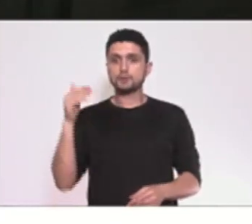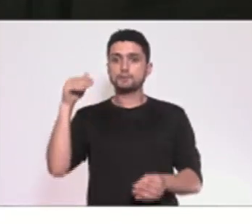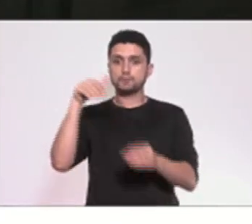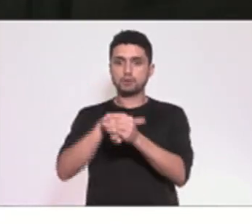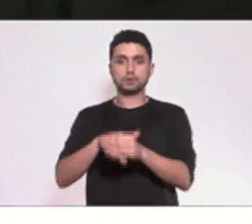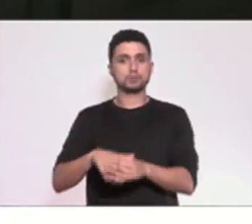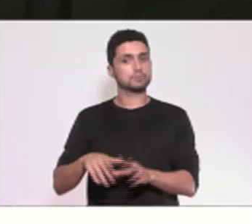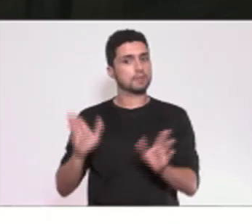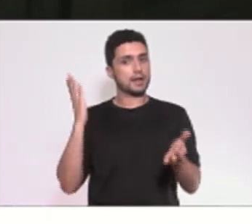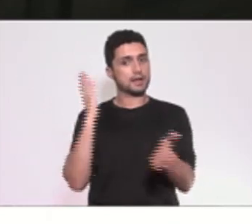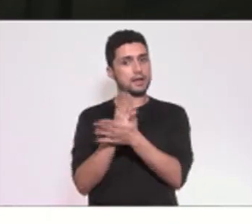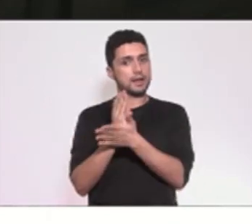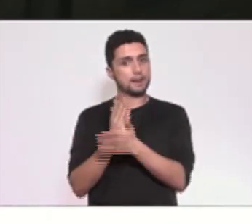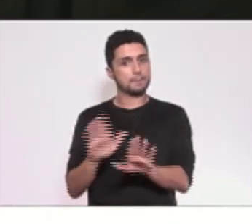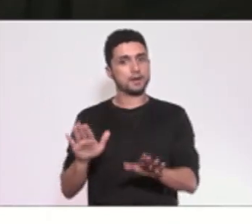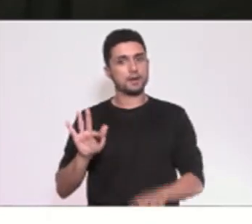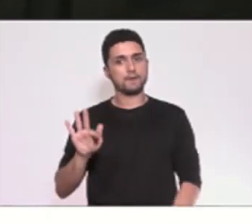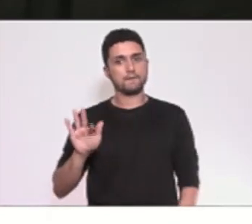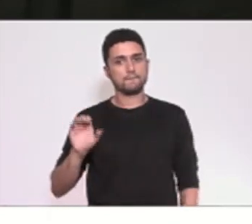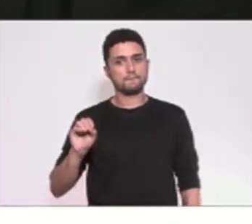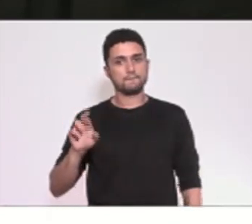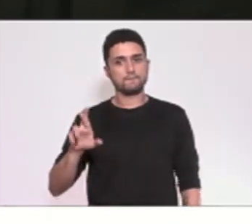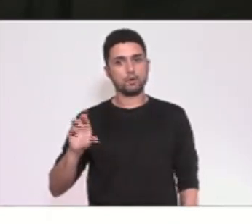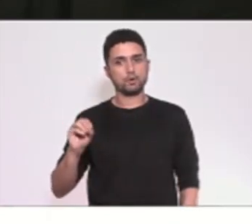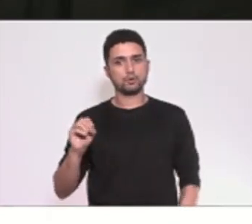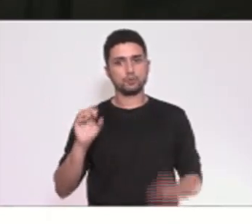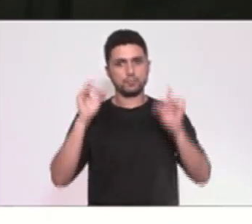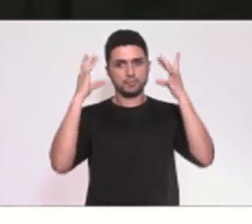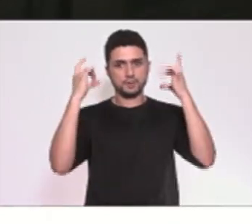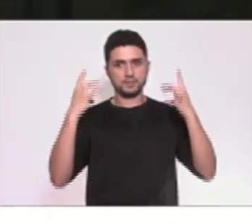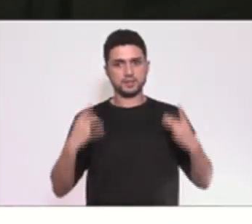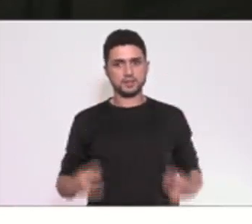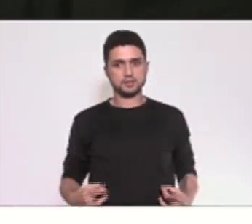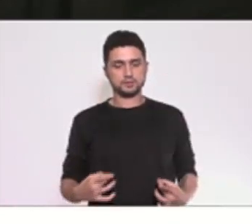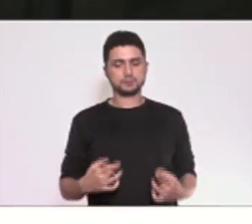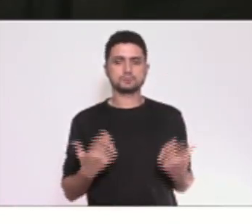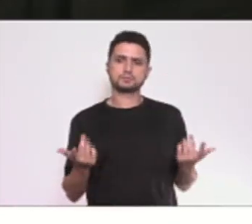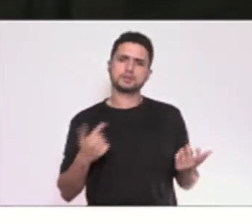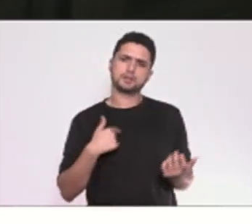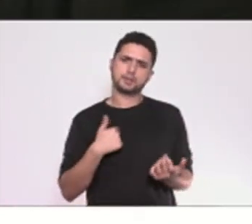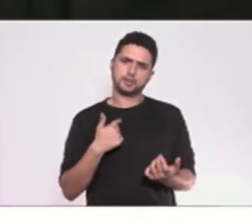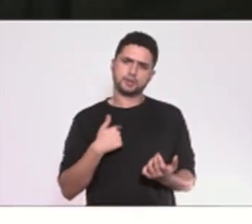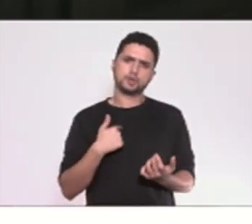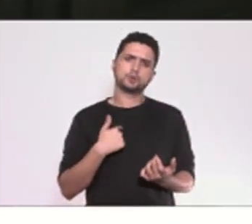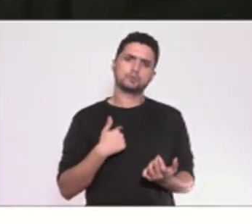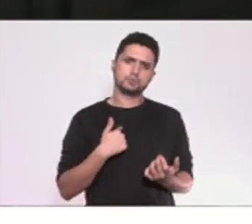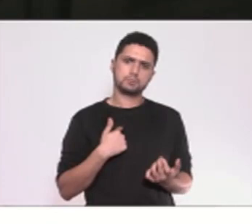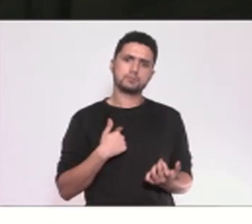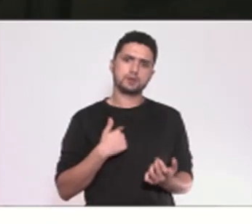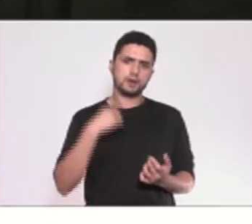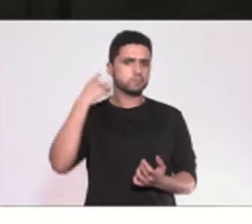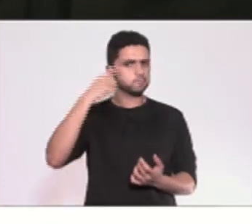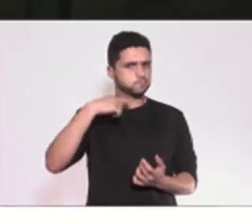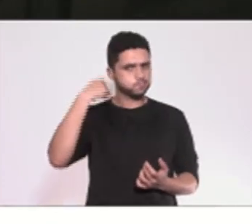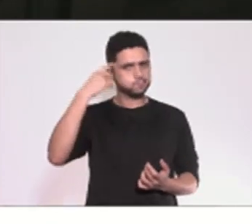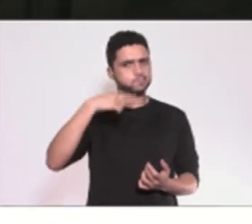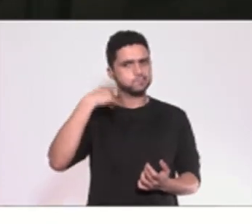privilegiado. Mas eu sou advogado e hoje, pelo voto dessa casa,